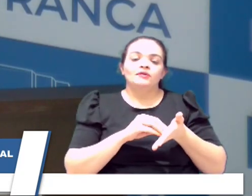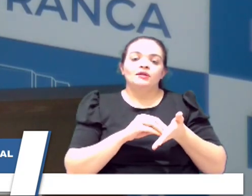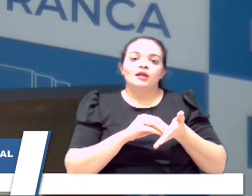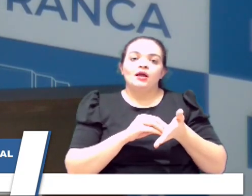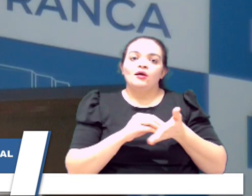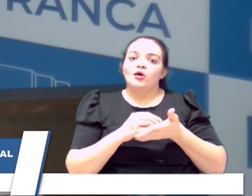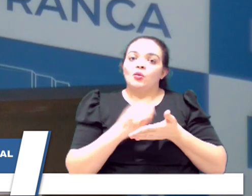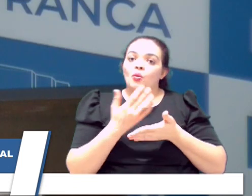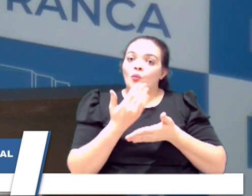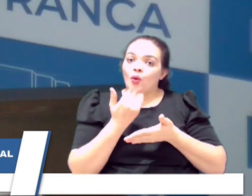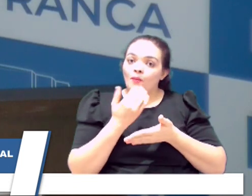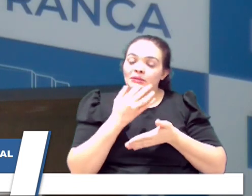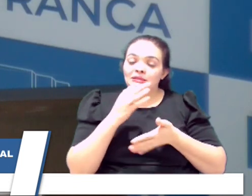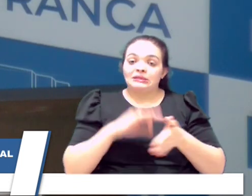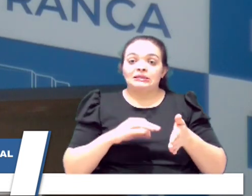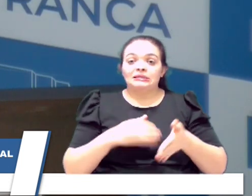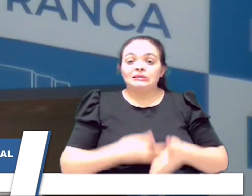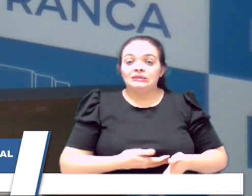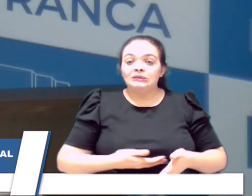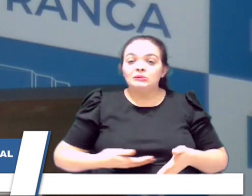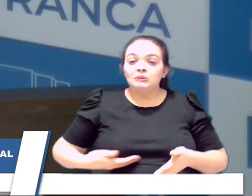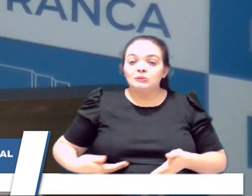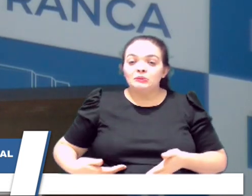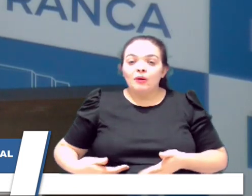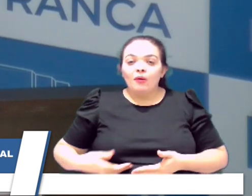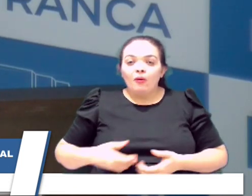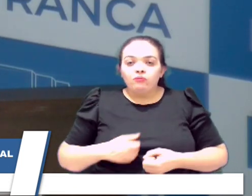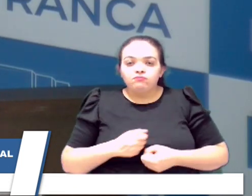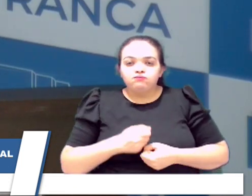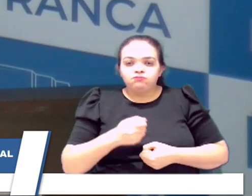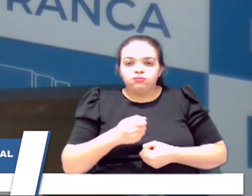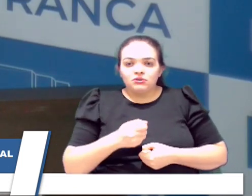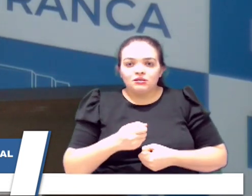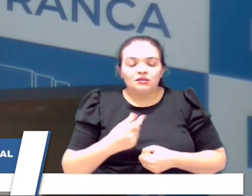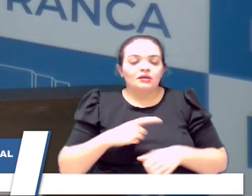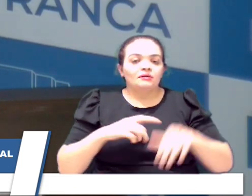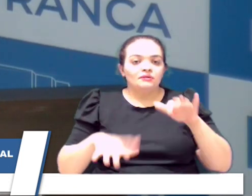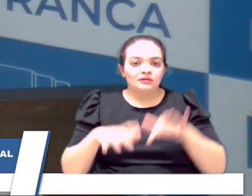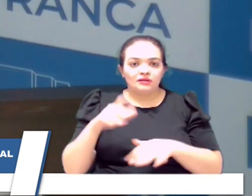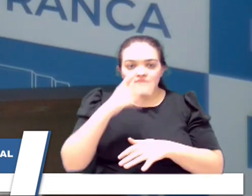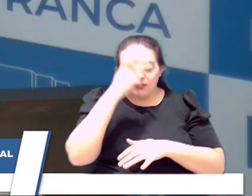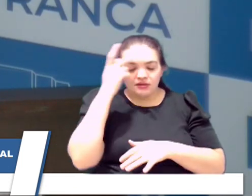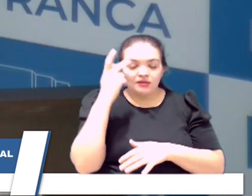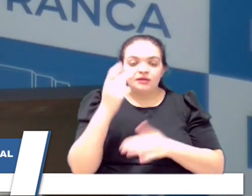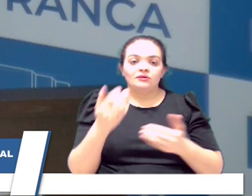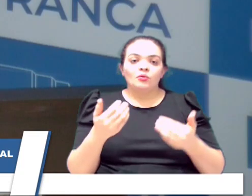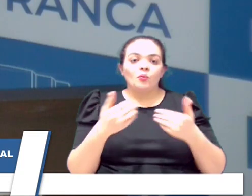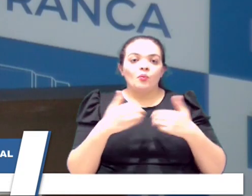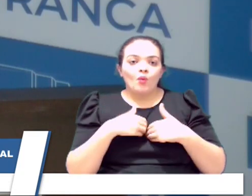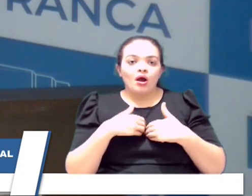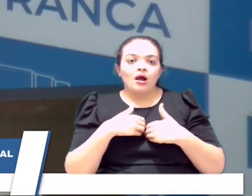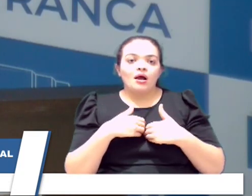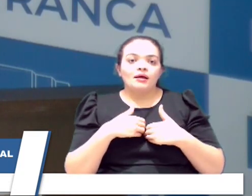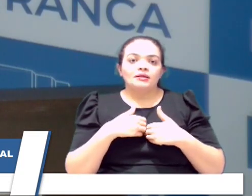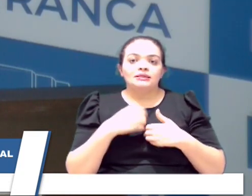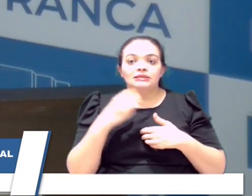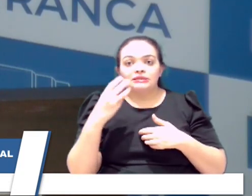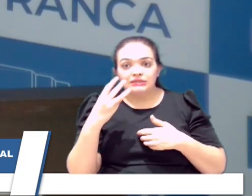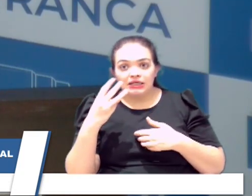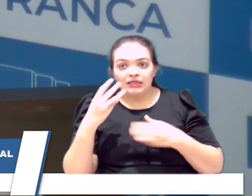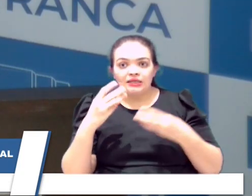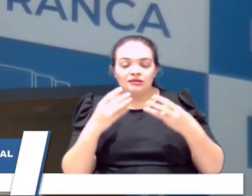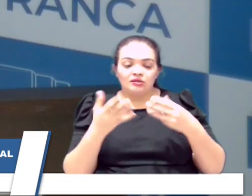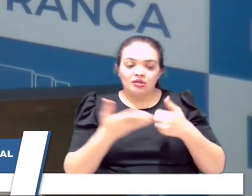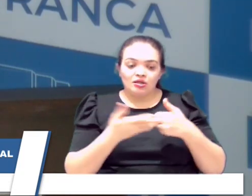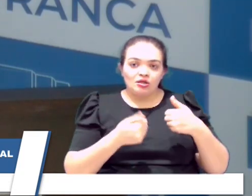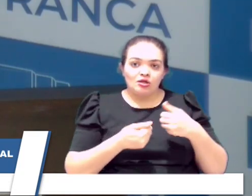podem estar com o intestino inflamado, né? Além do que, também, às vezes, crianças que têm um autismo mais de nível 3 de suporte, né? Às vezes lambem